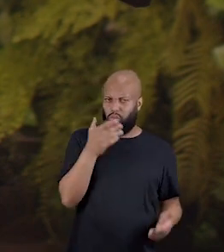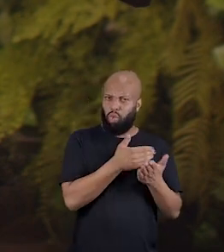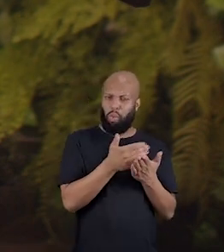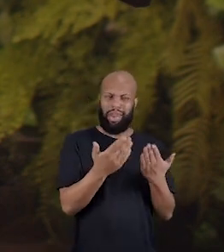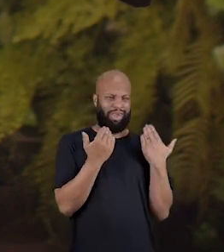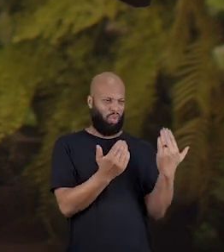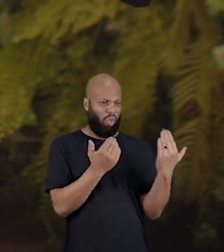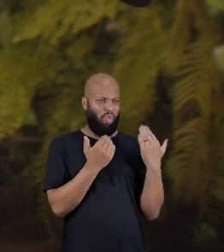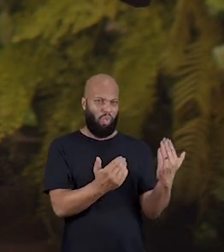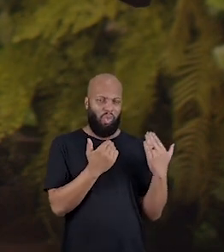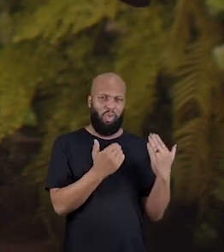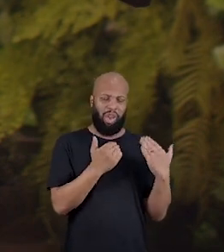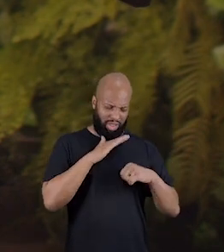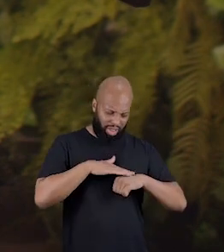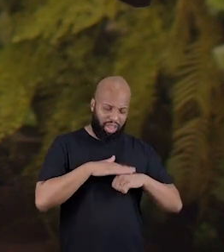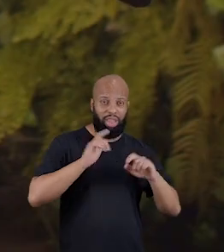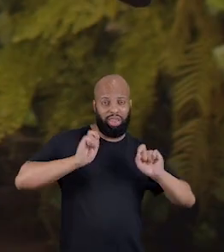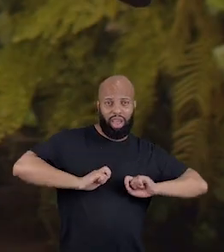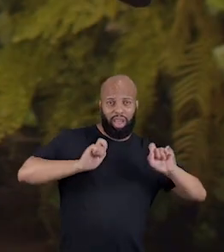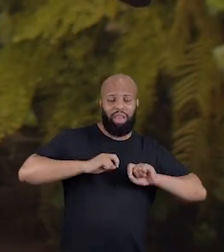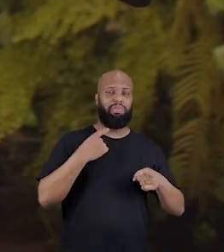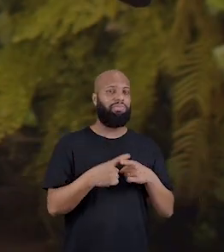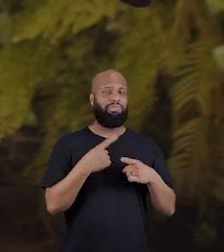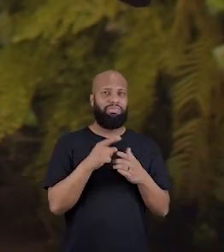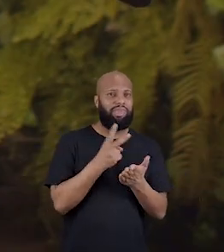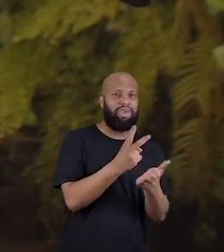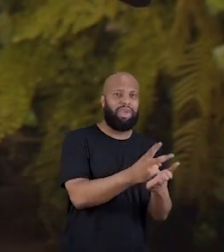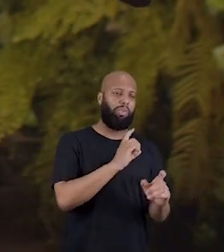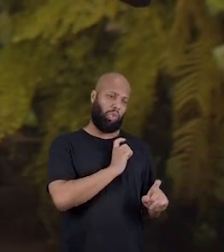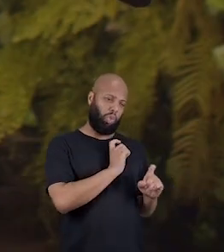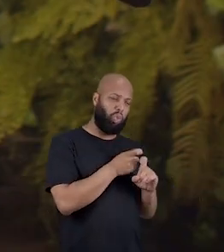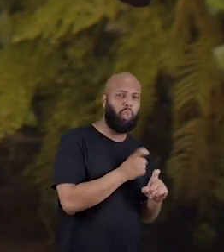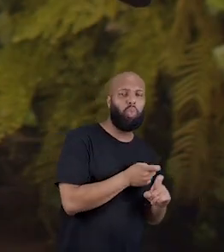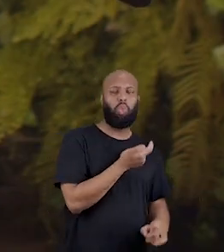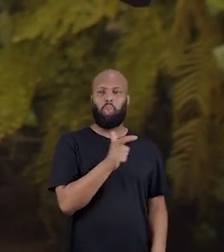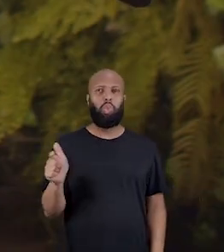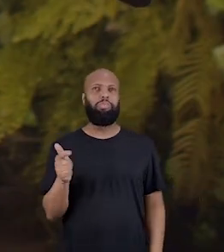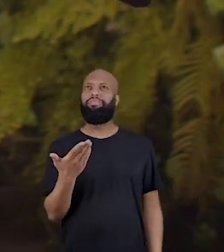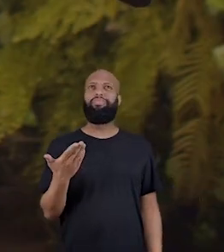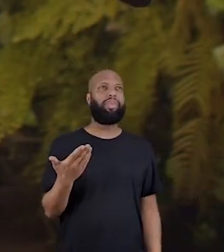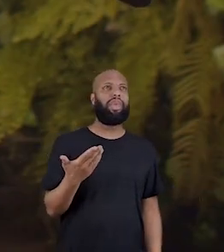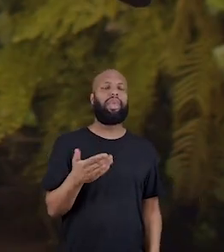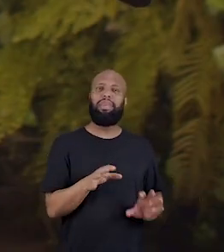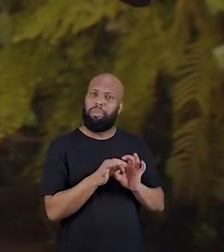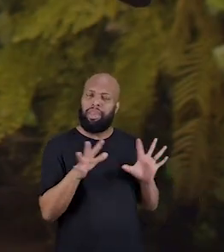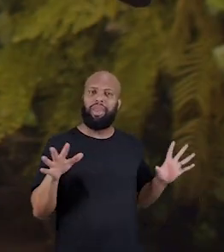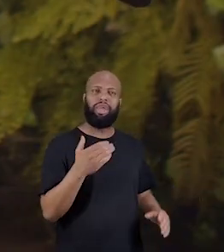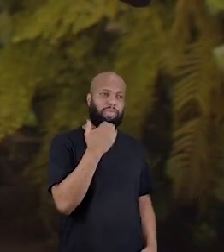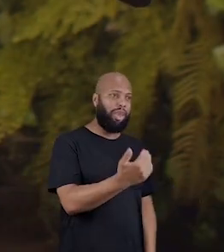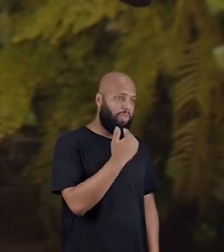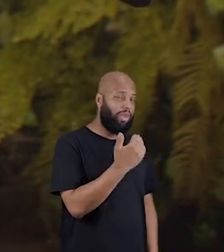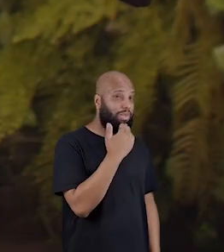pessoas que começam a duvidar, de fato, da sua capacidade, porque é tudo tão engessado e tudo tem que pedir amém